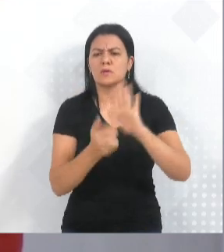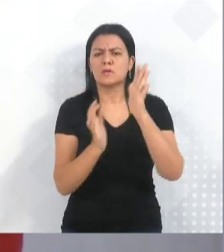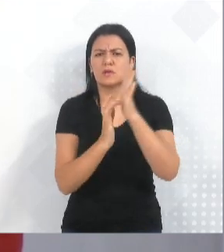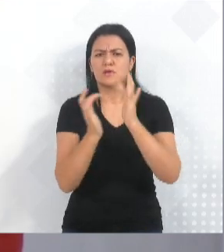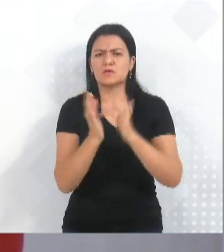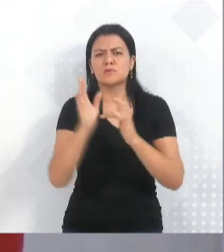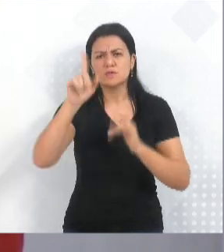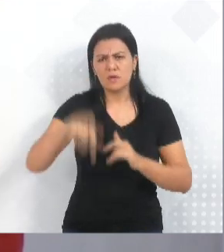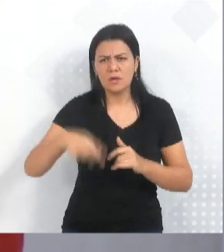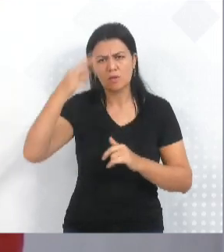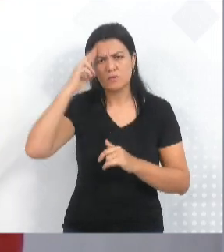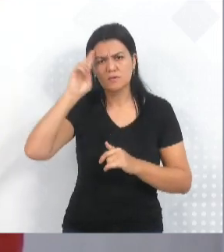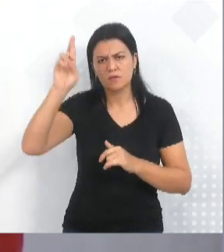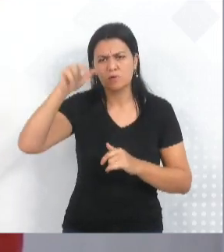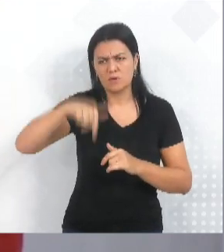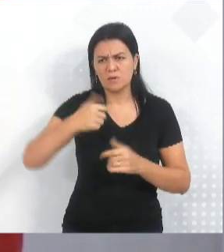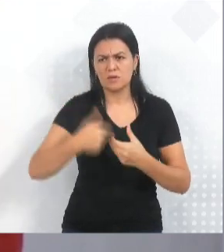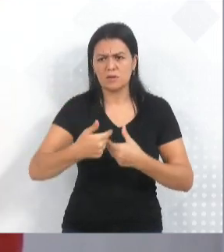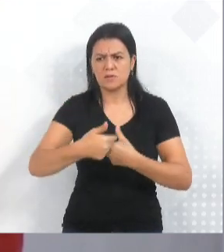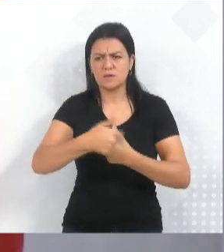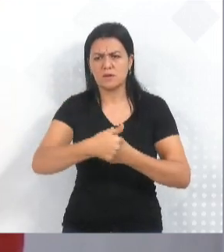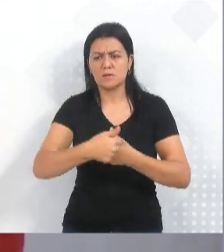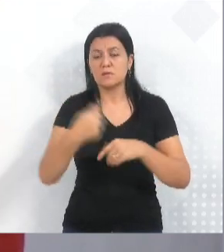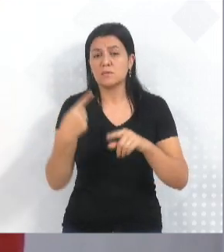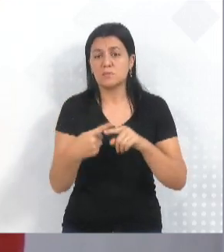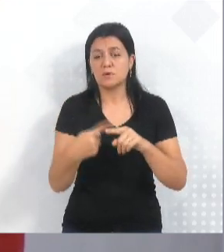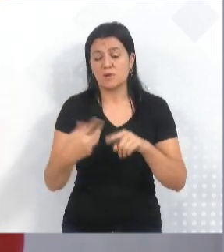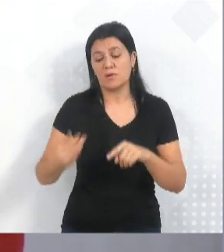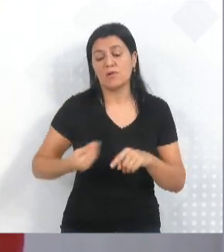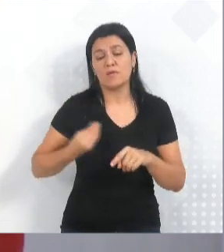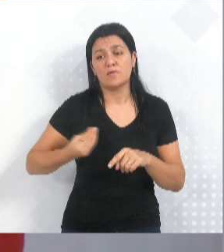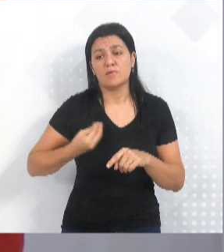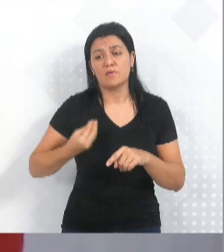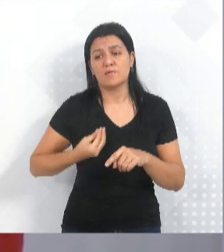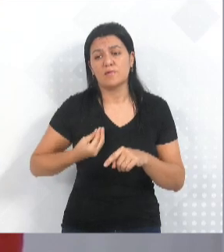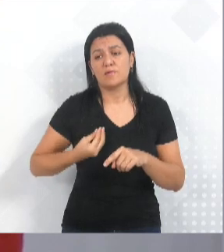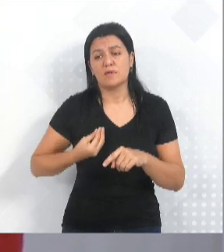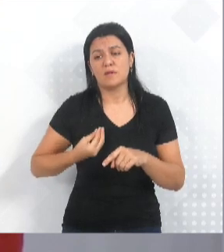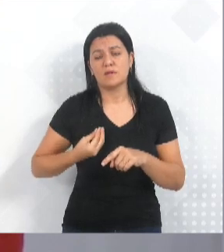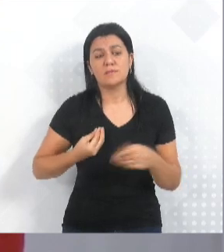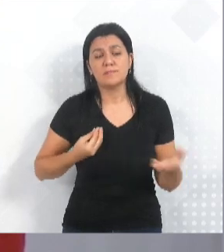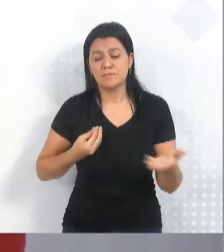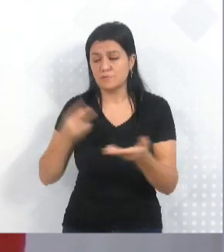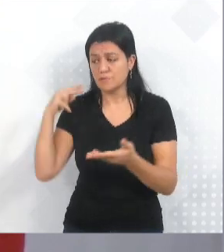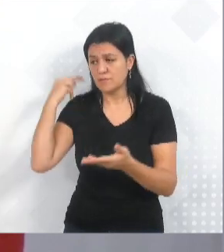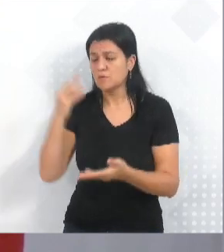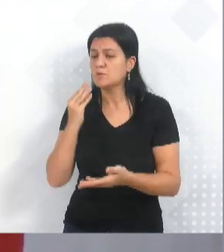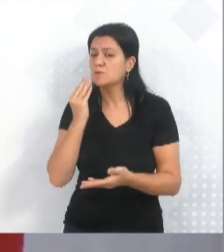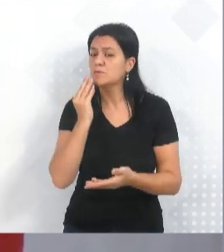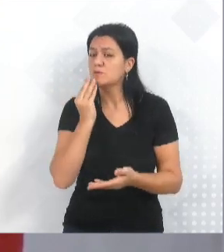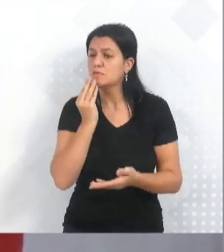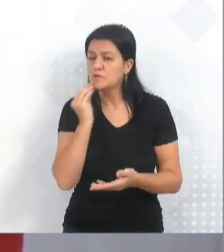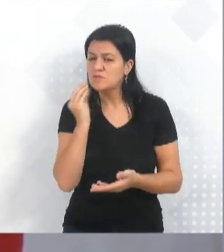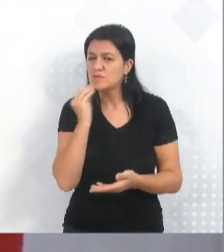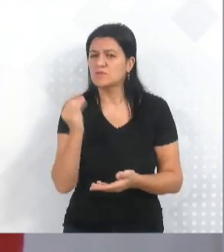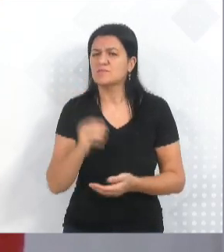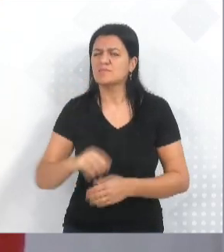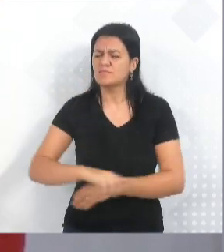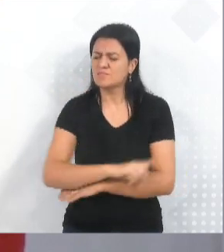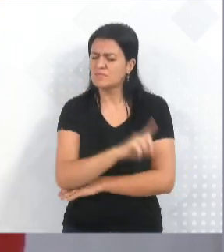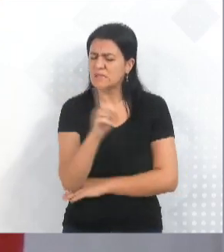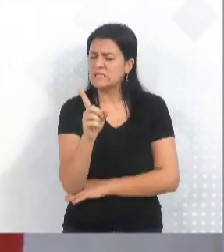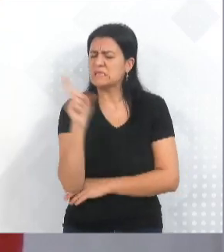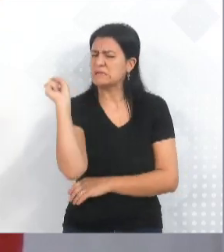nossa cidade. Estamos vivendo, senhoras e senhores, vereador professor Gilson, dias